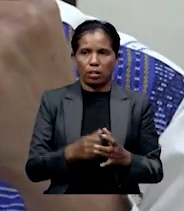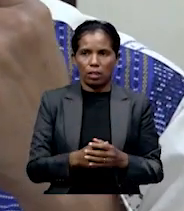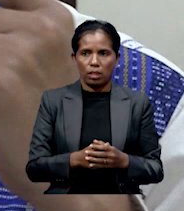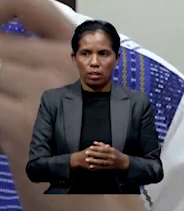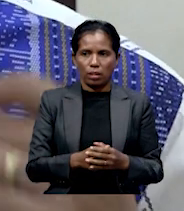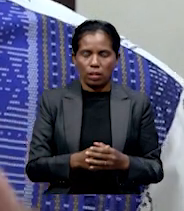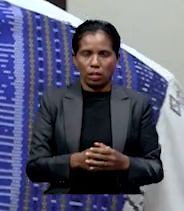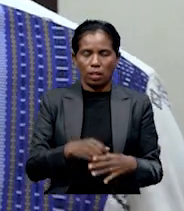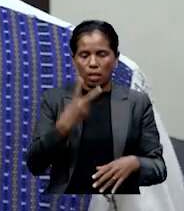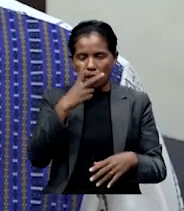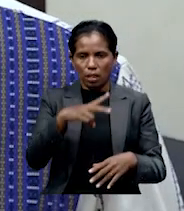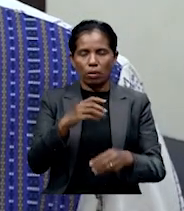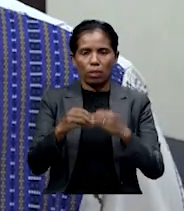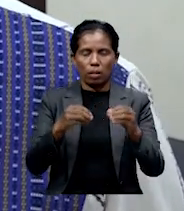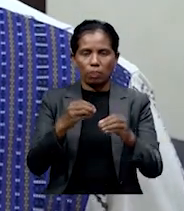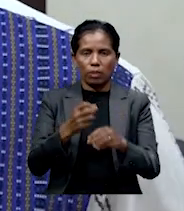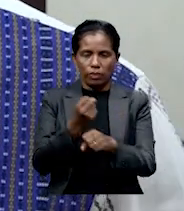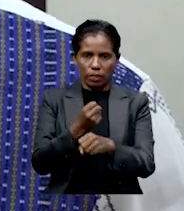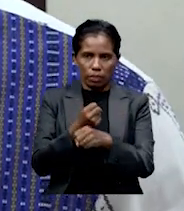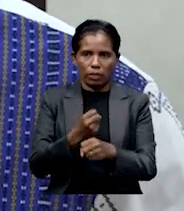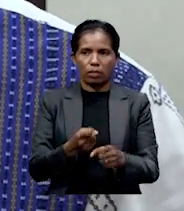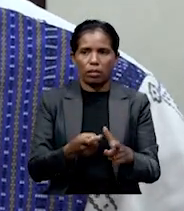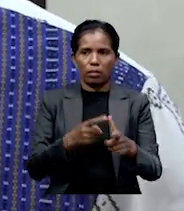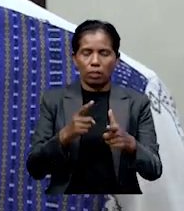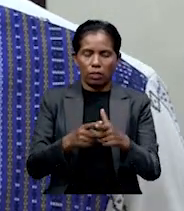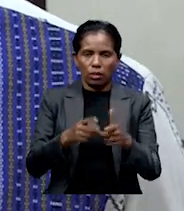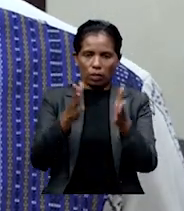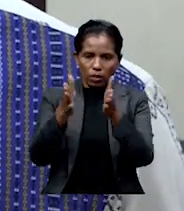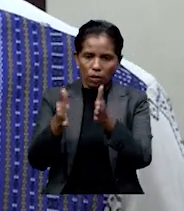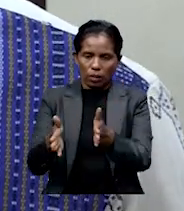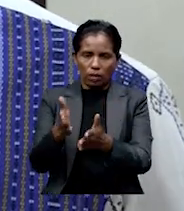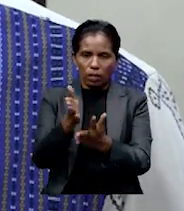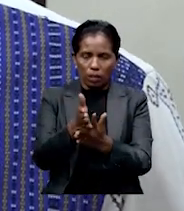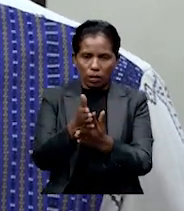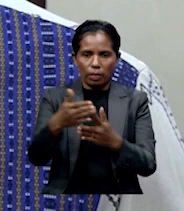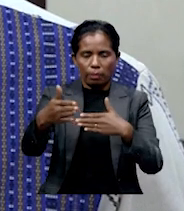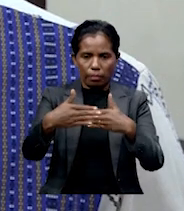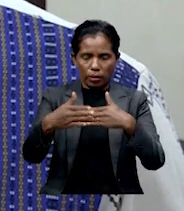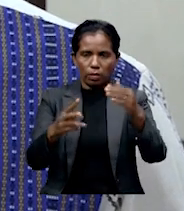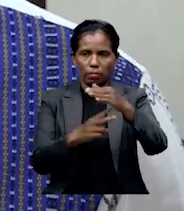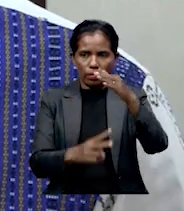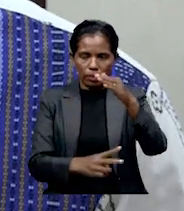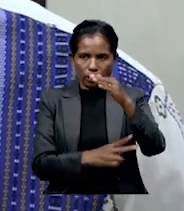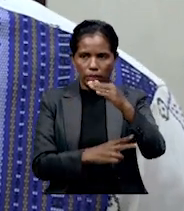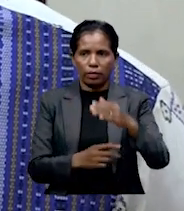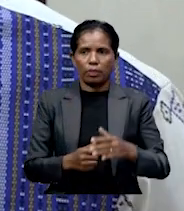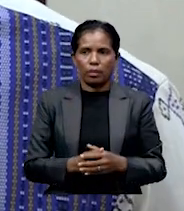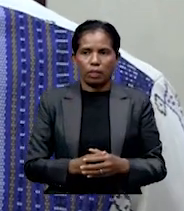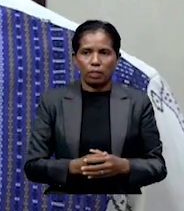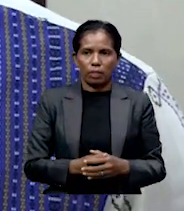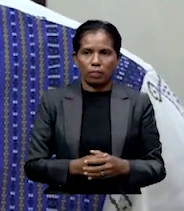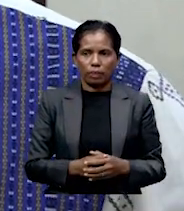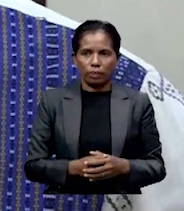bentuk fatuk nene ne o klarane hoto ya antes ponte o las ponte antes mota